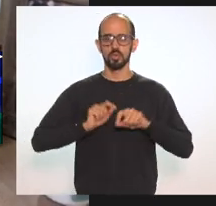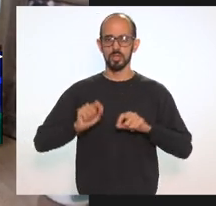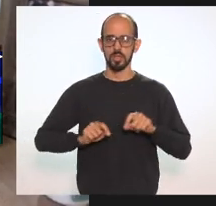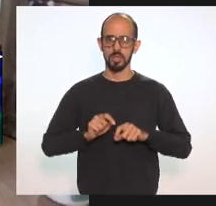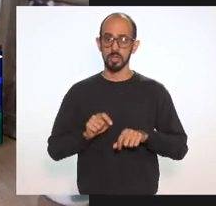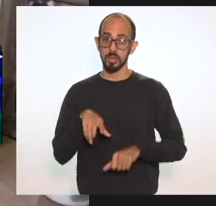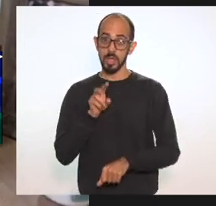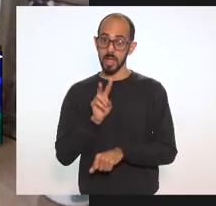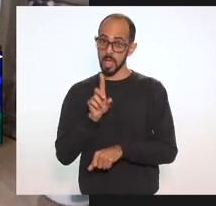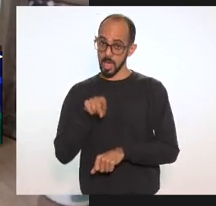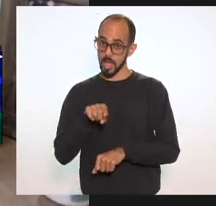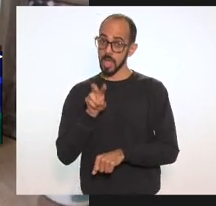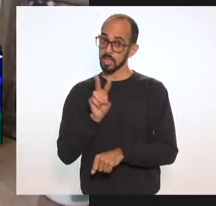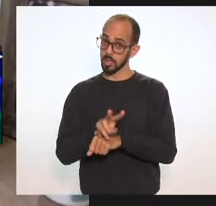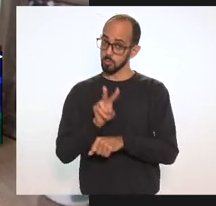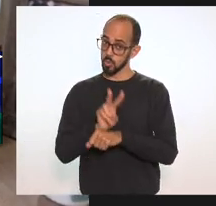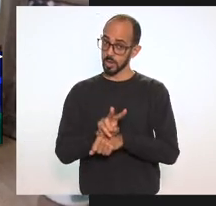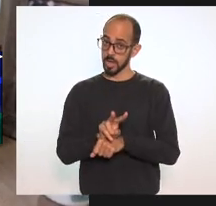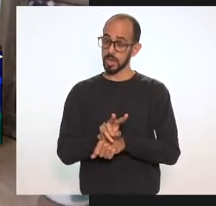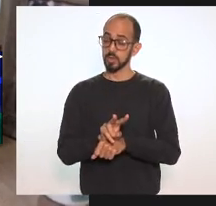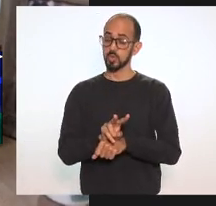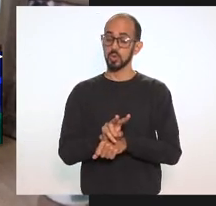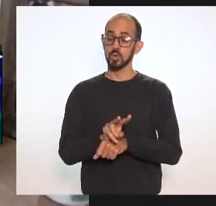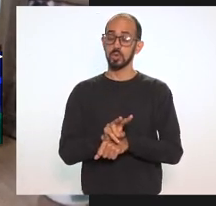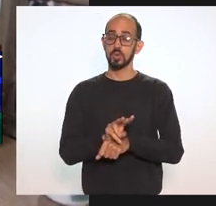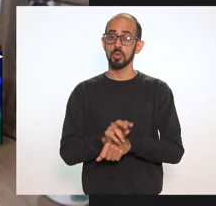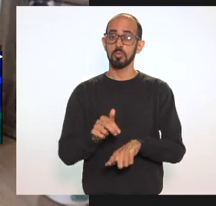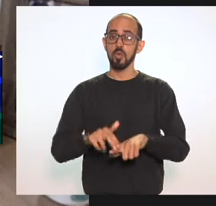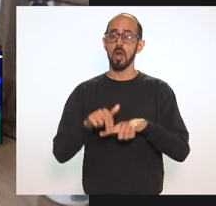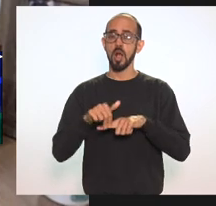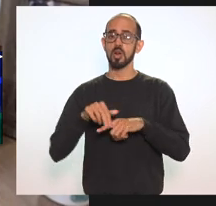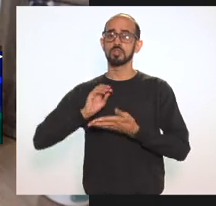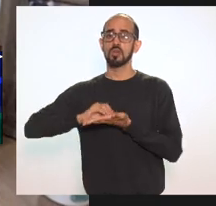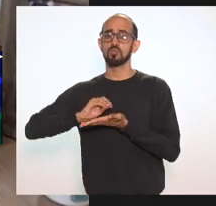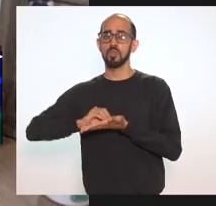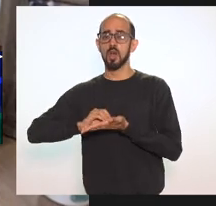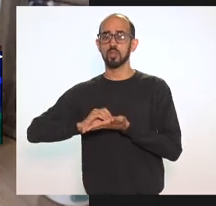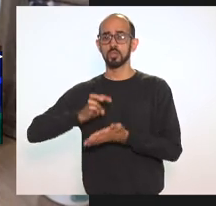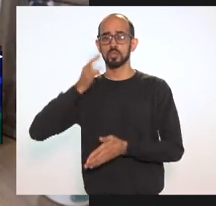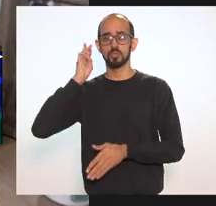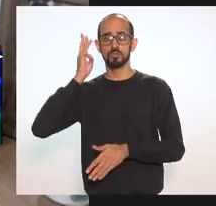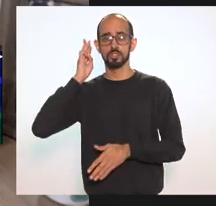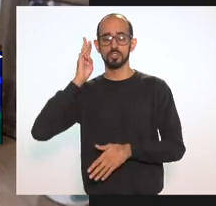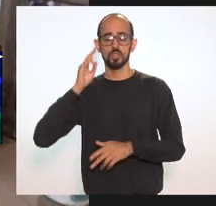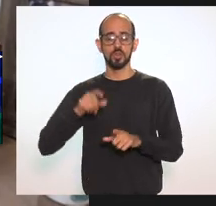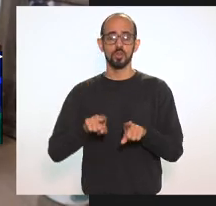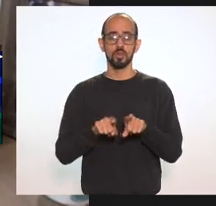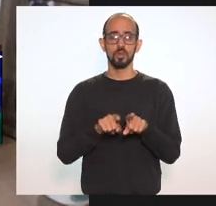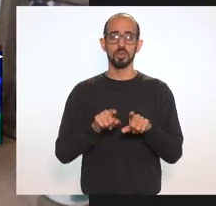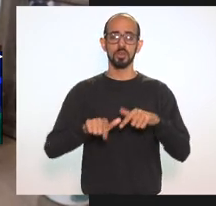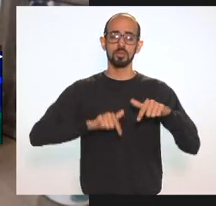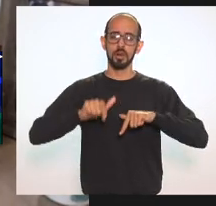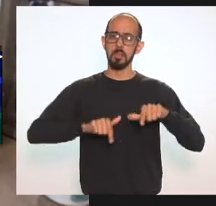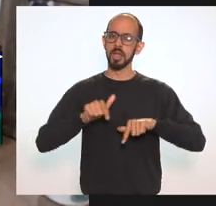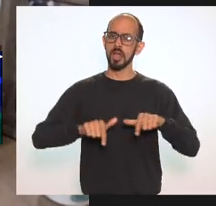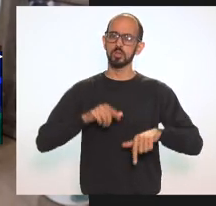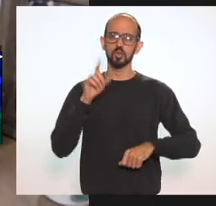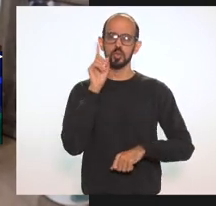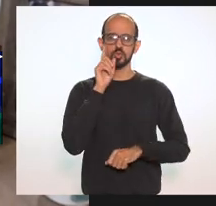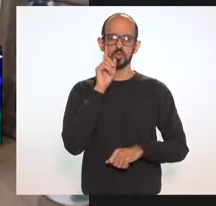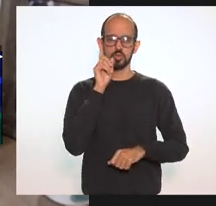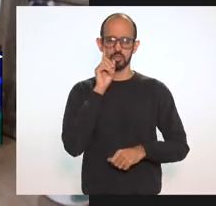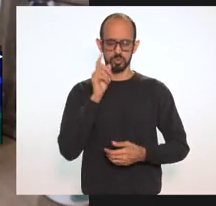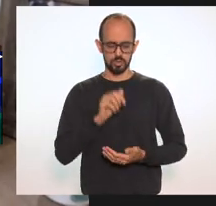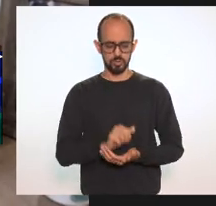interino dentro do Cravo né na ausência do governador que foi eleito ele Tem trabalhado todos os dias